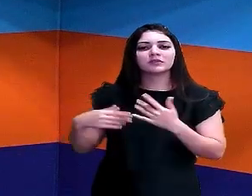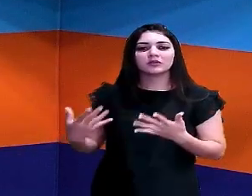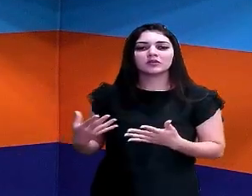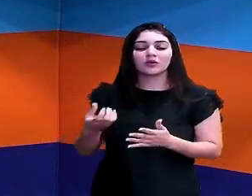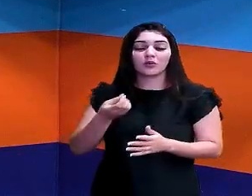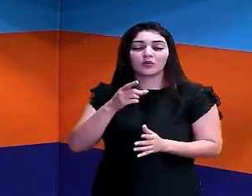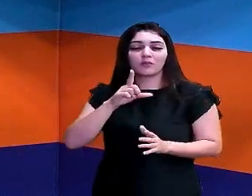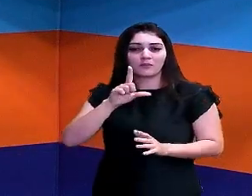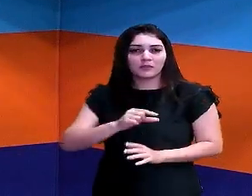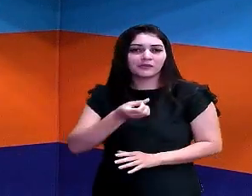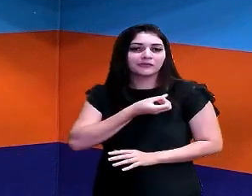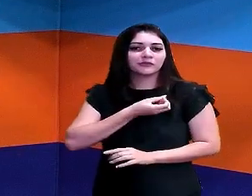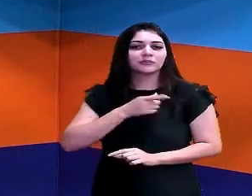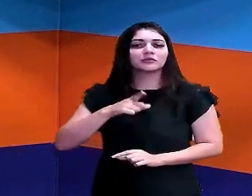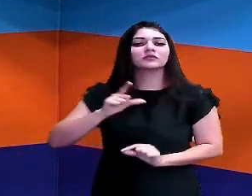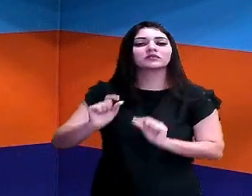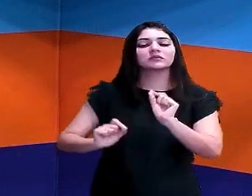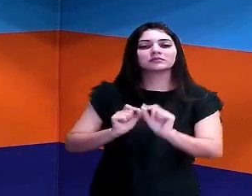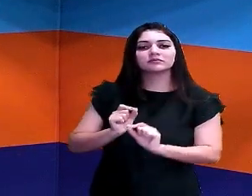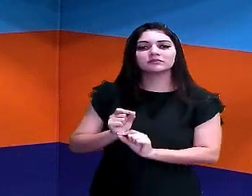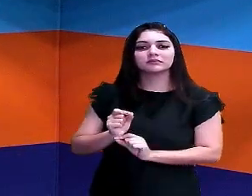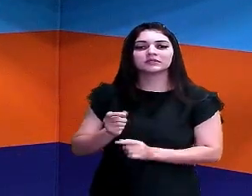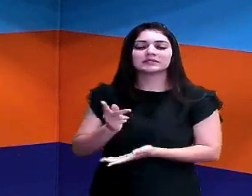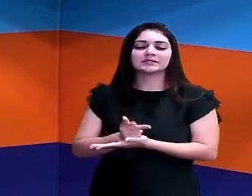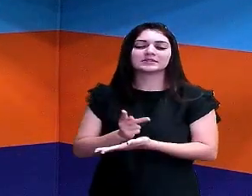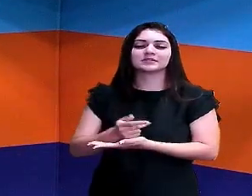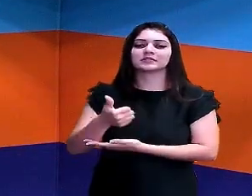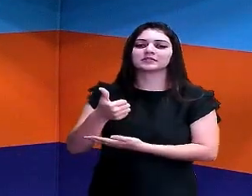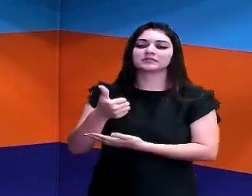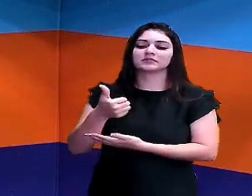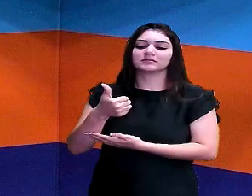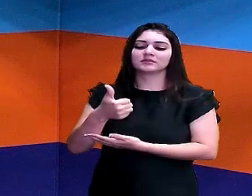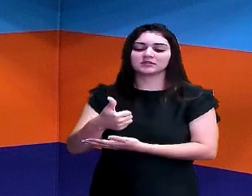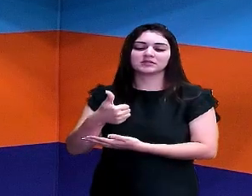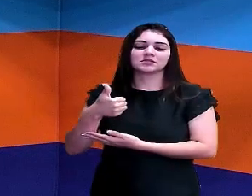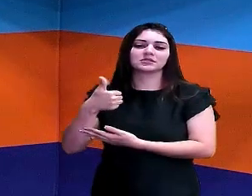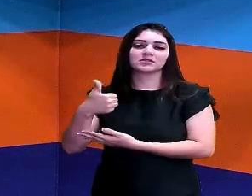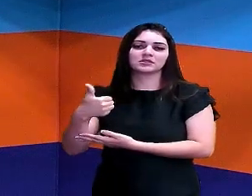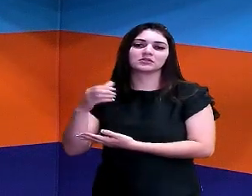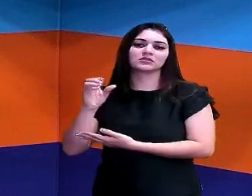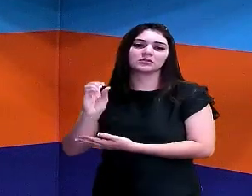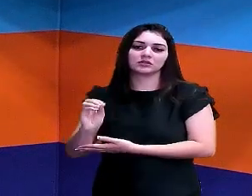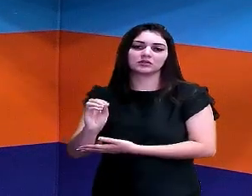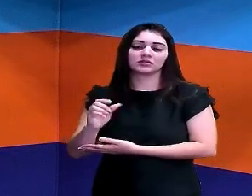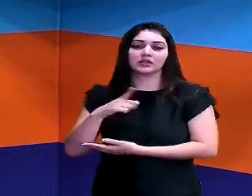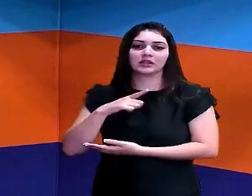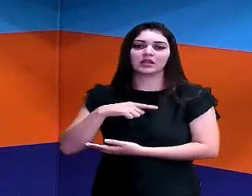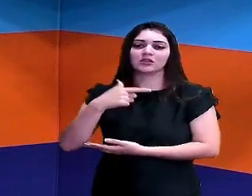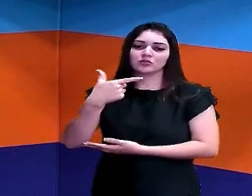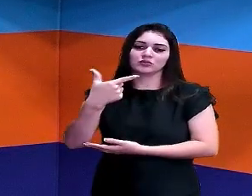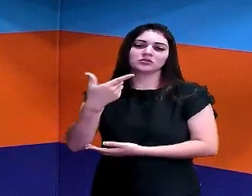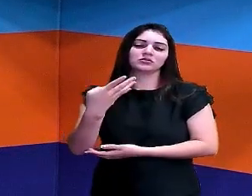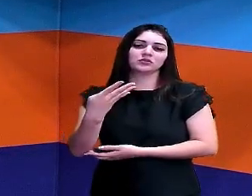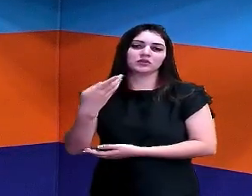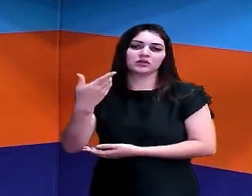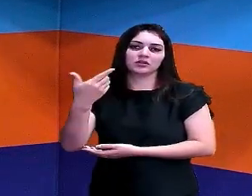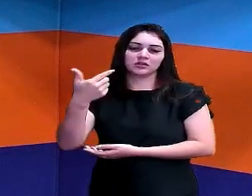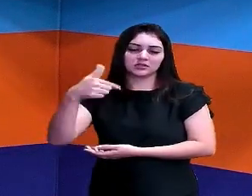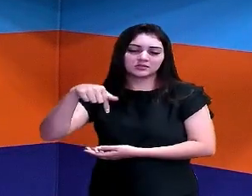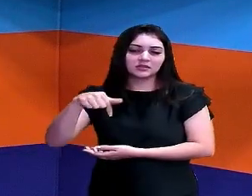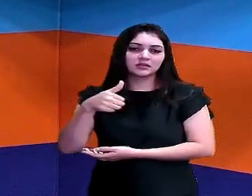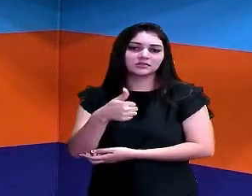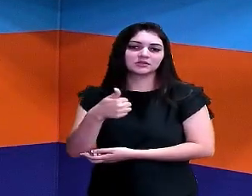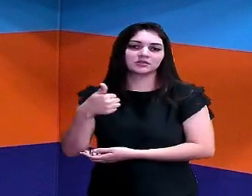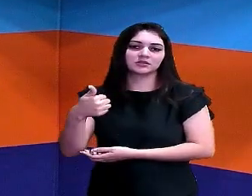número que eu vou ter aqui, ó, é 110, tá? Eu tenho 247,